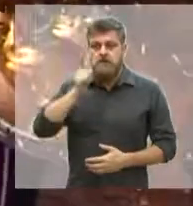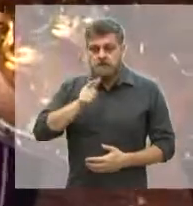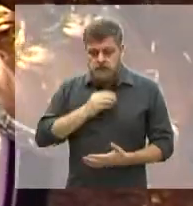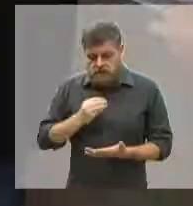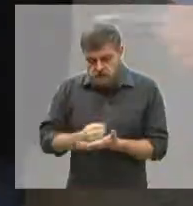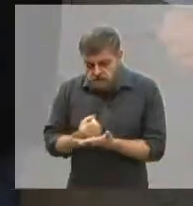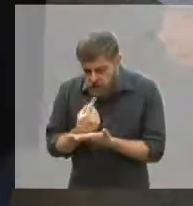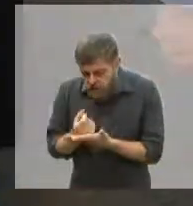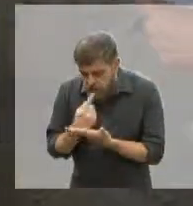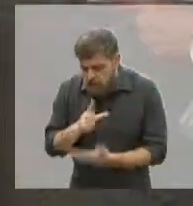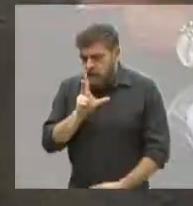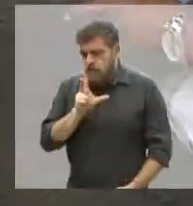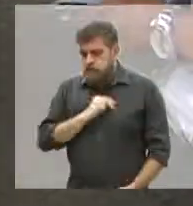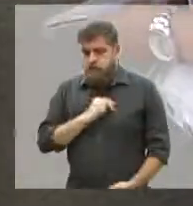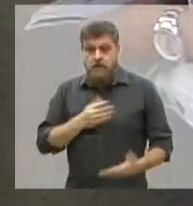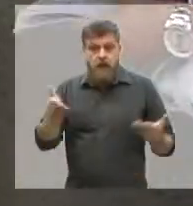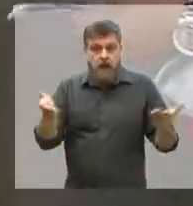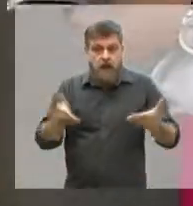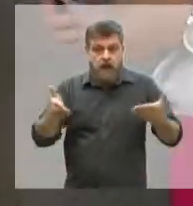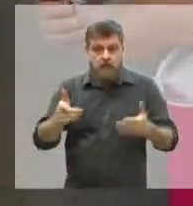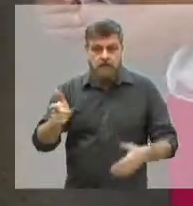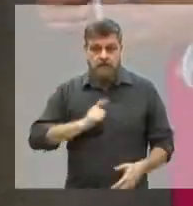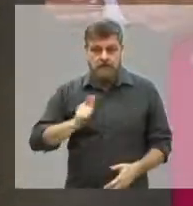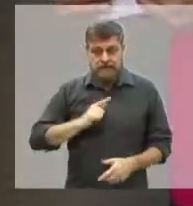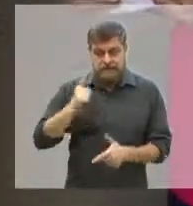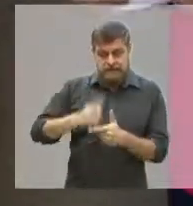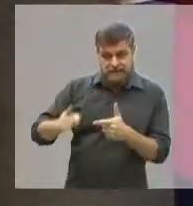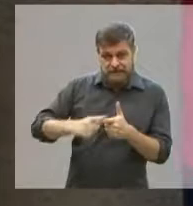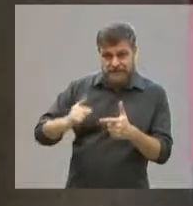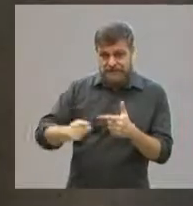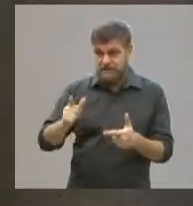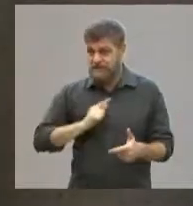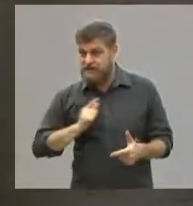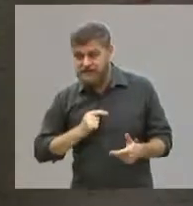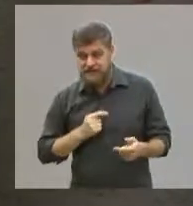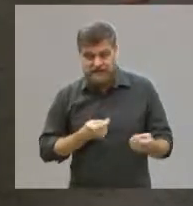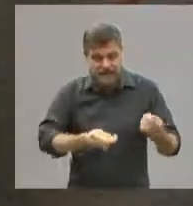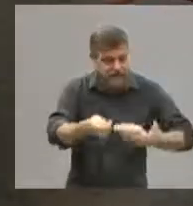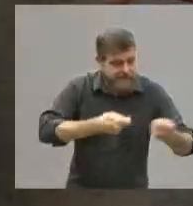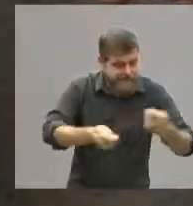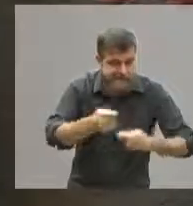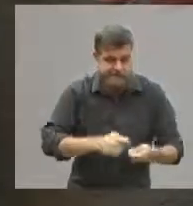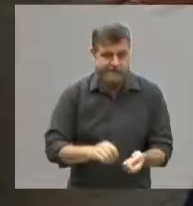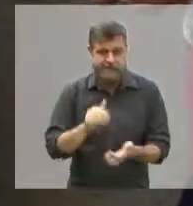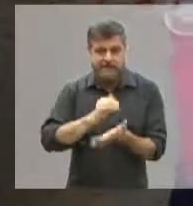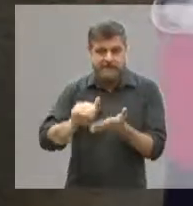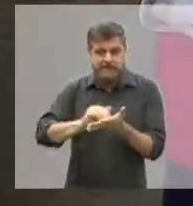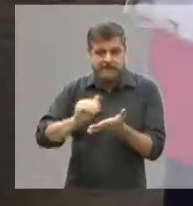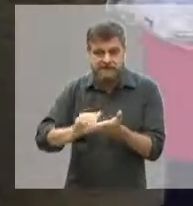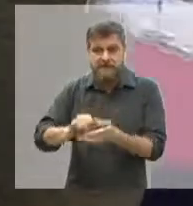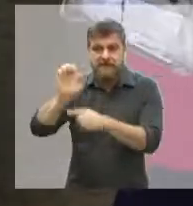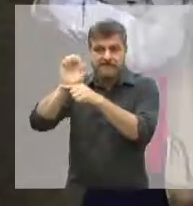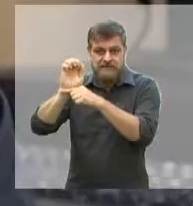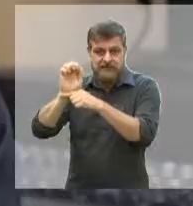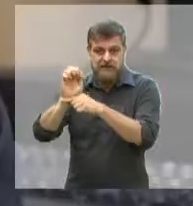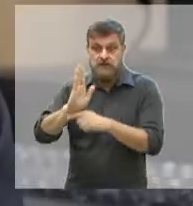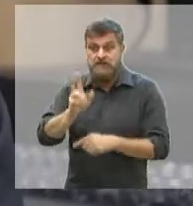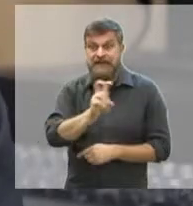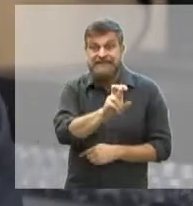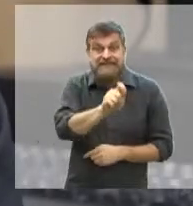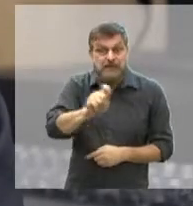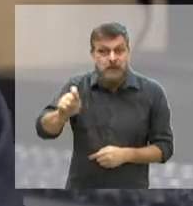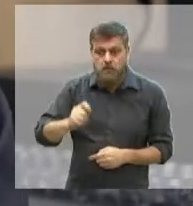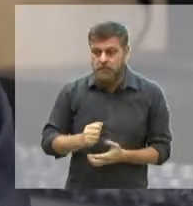em outros momentos e agora, por uma questão mesmo de incapacidade de gestão do governo do estado, a gente está tendo 5 meses já de